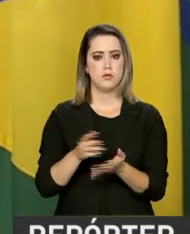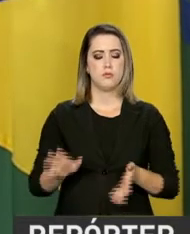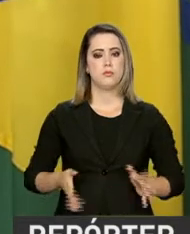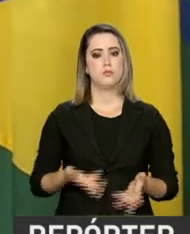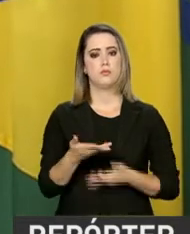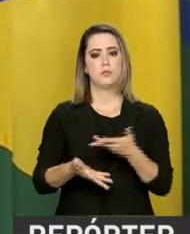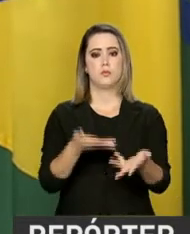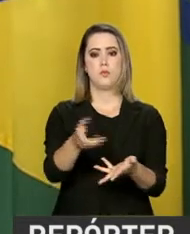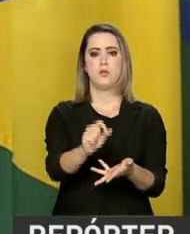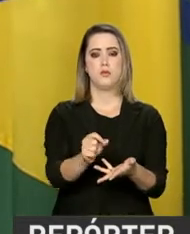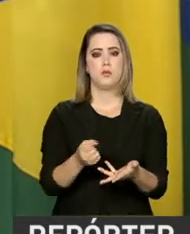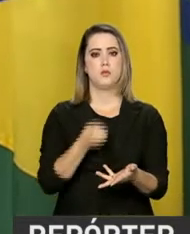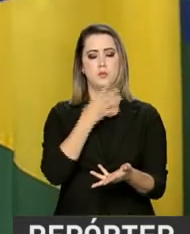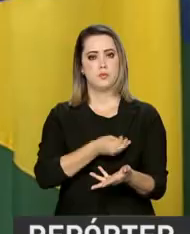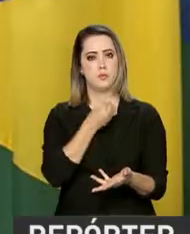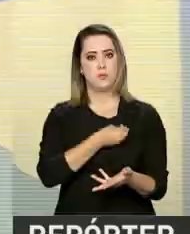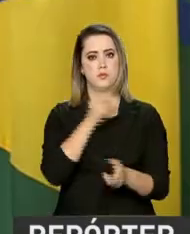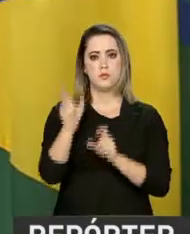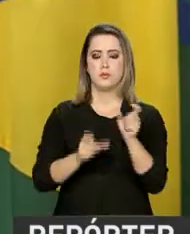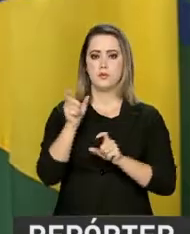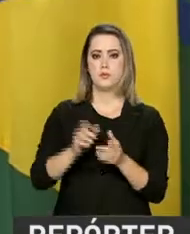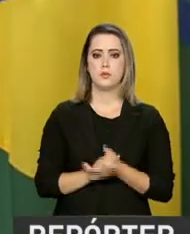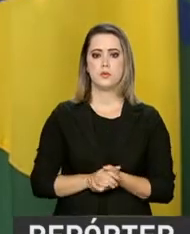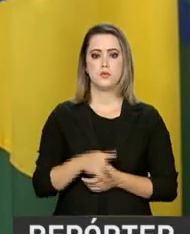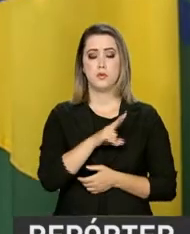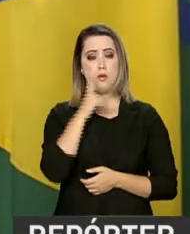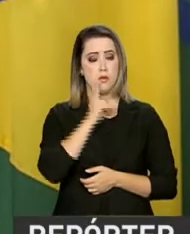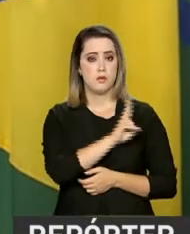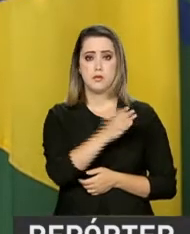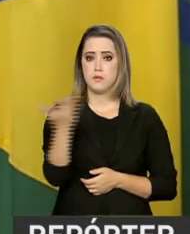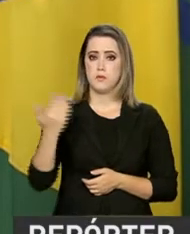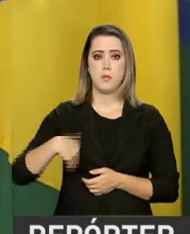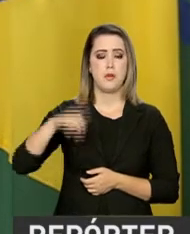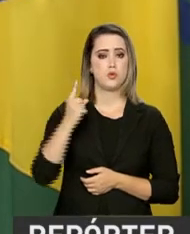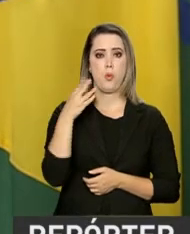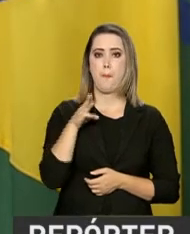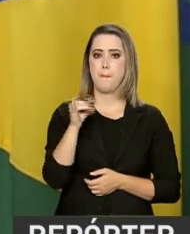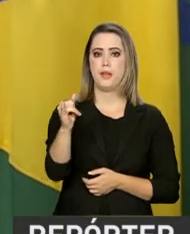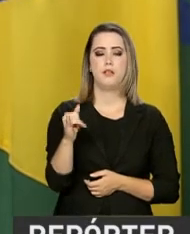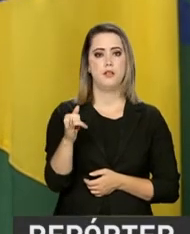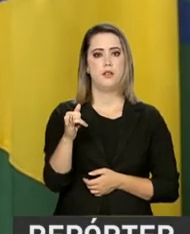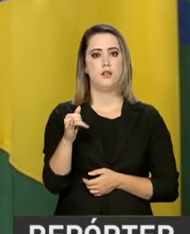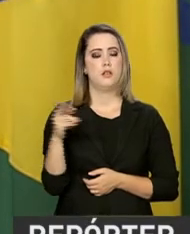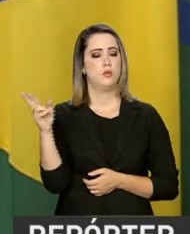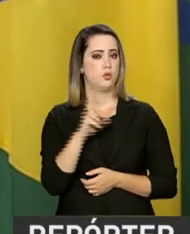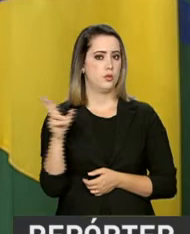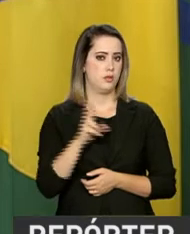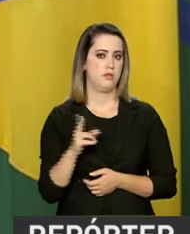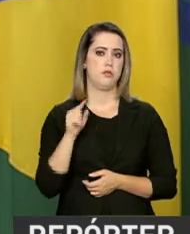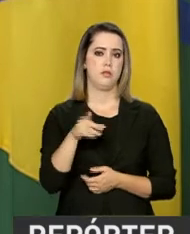do bem estar do cidadão mais de um bilhão e duzentos milhões de reais